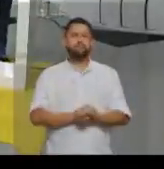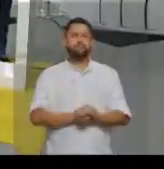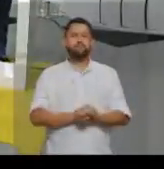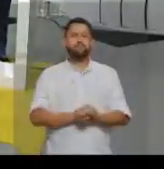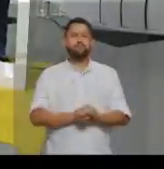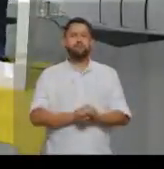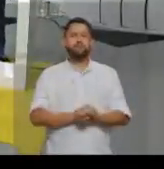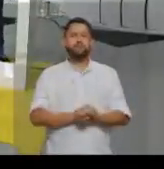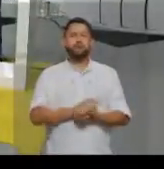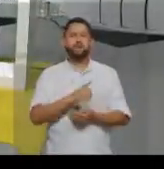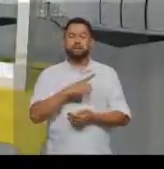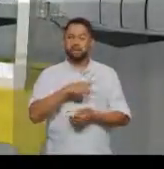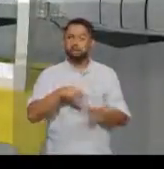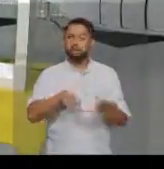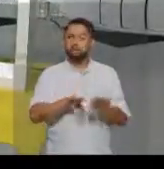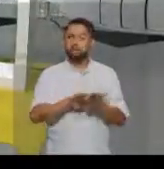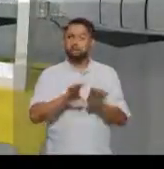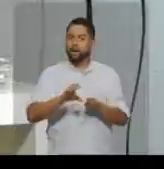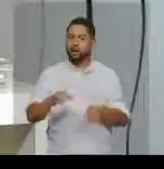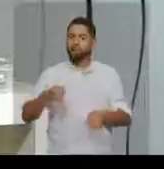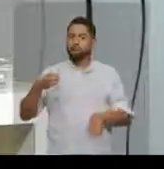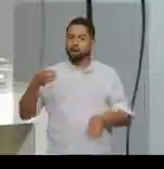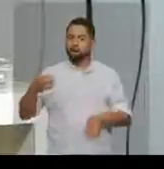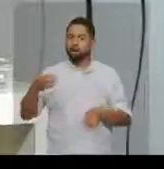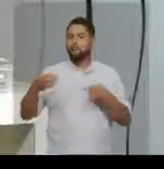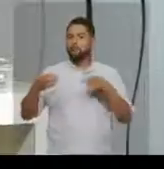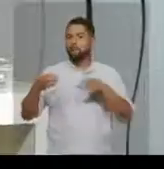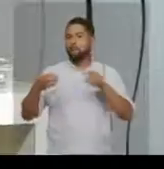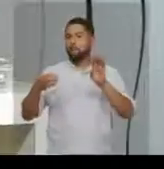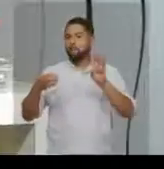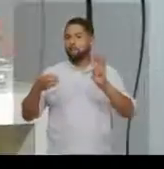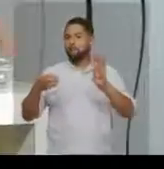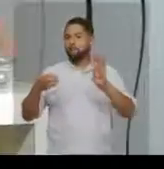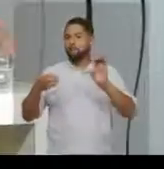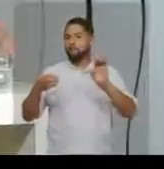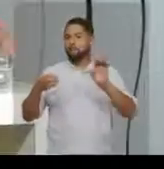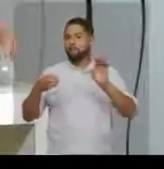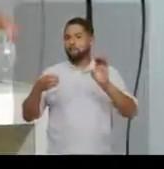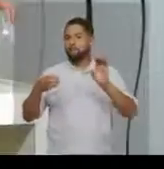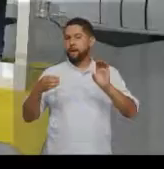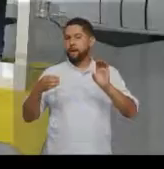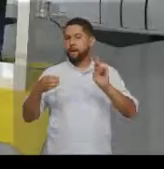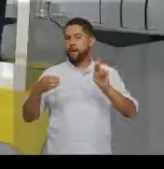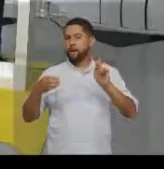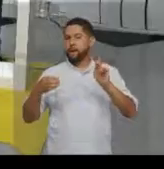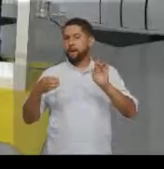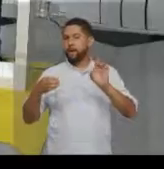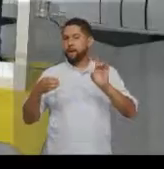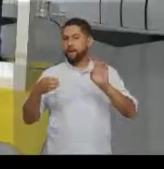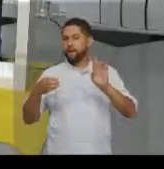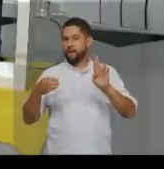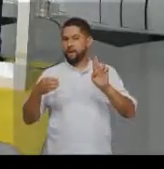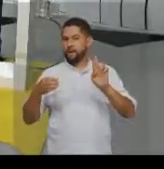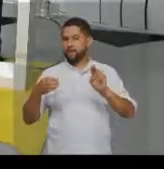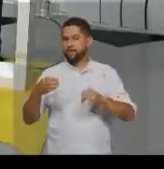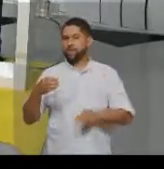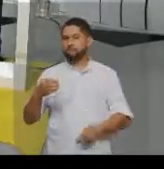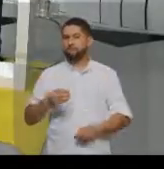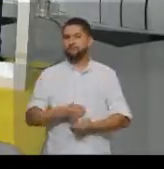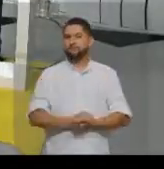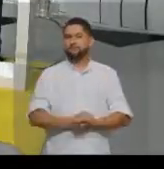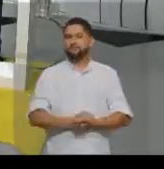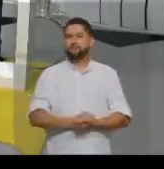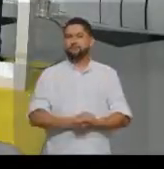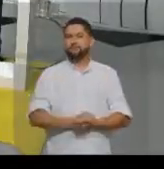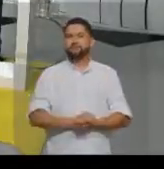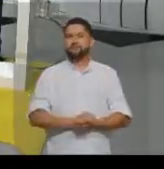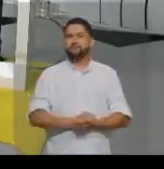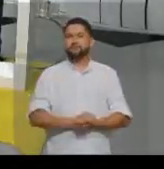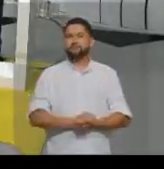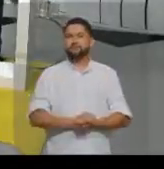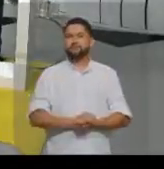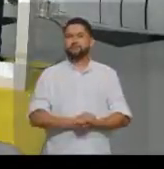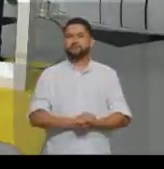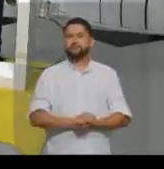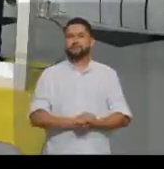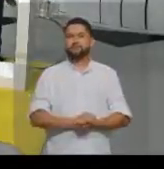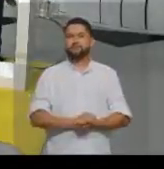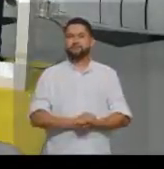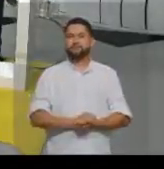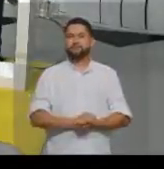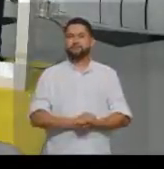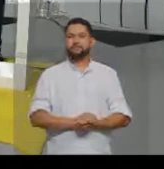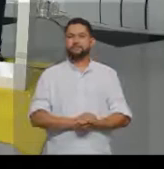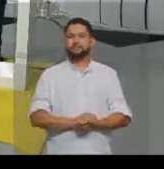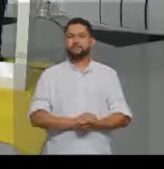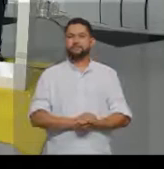também 2 beckers com água, também mais ou menos 200 ml. Aí eu vou trabalhar agora com uma